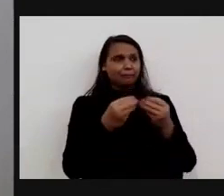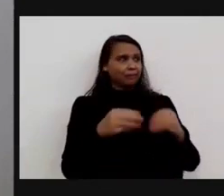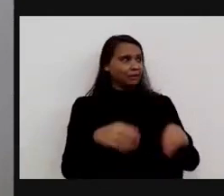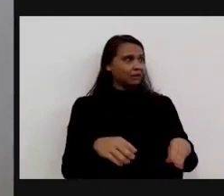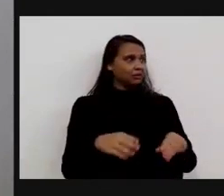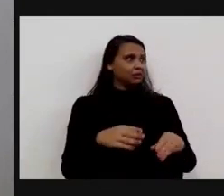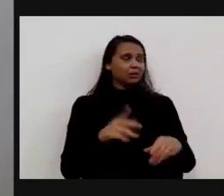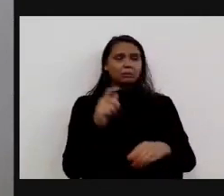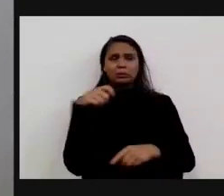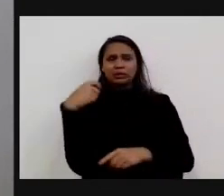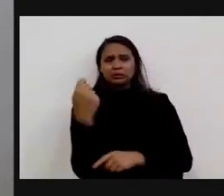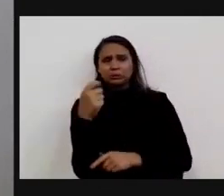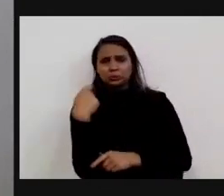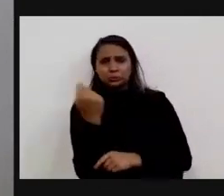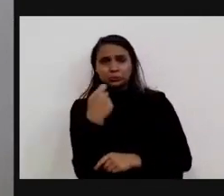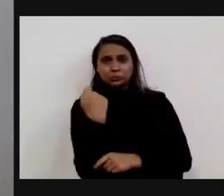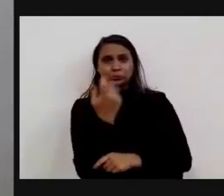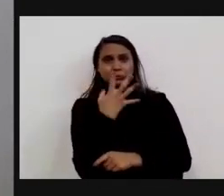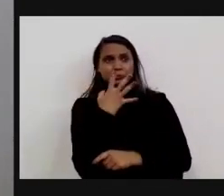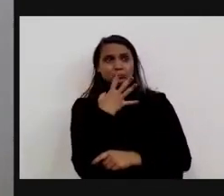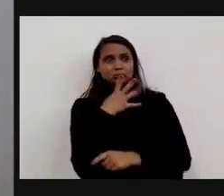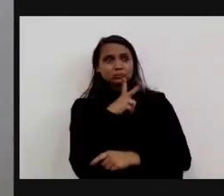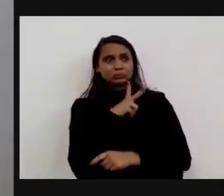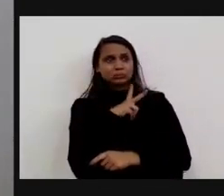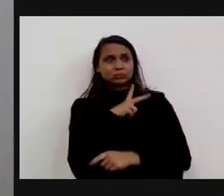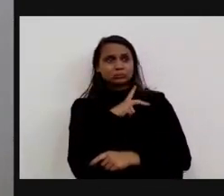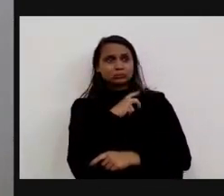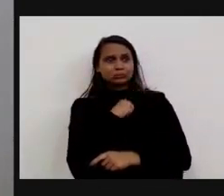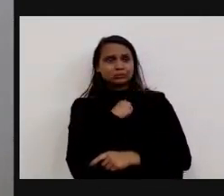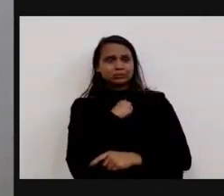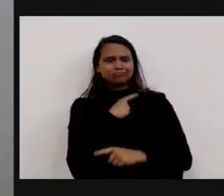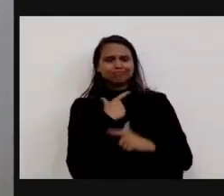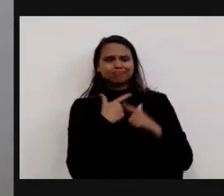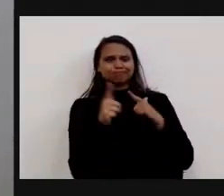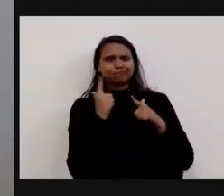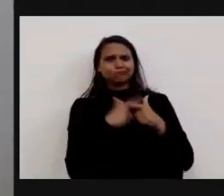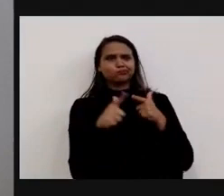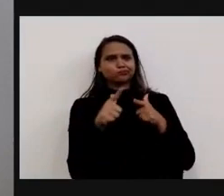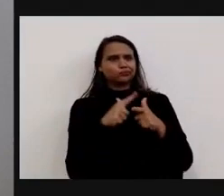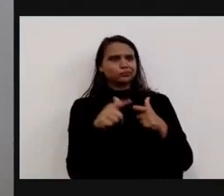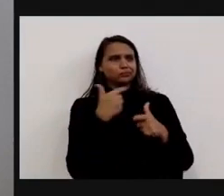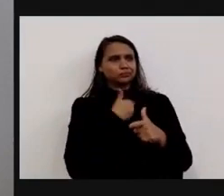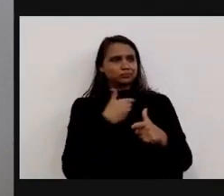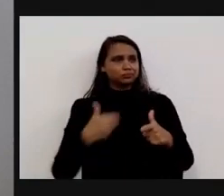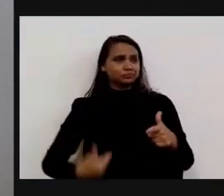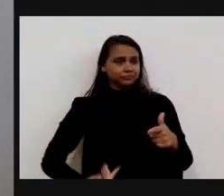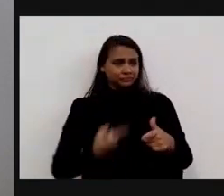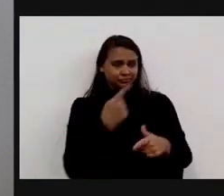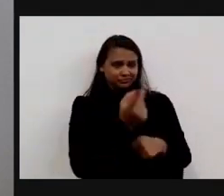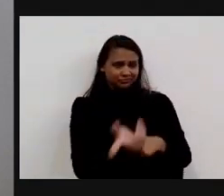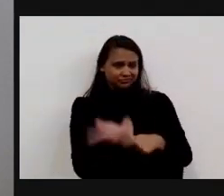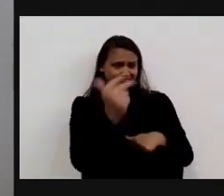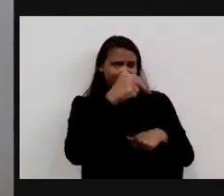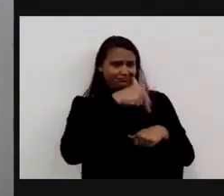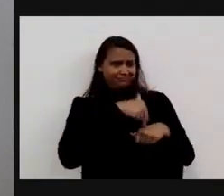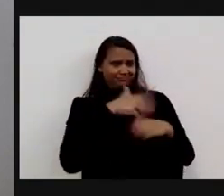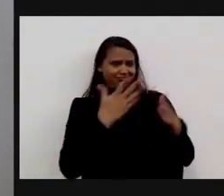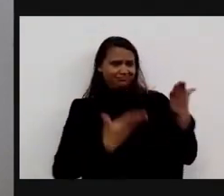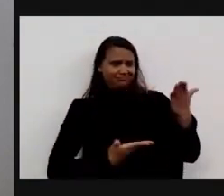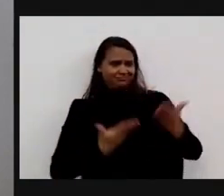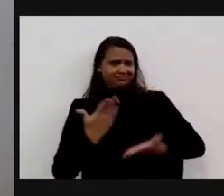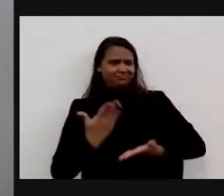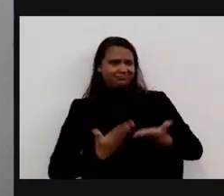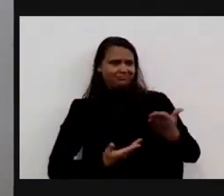Sul milhares de coisas né a gente não precisa falar de problema público que o Brasil vive E você tá aqui querendo fazer o servidor bem